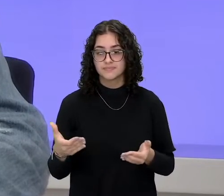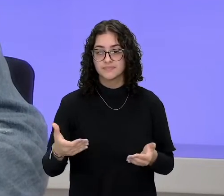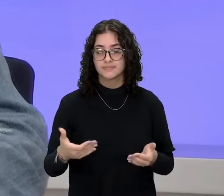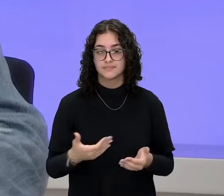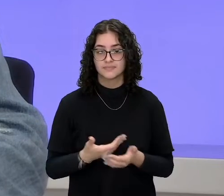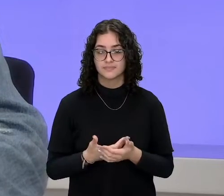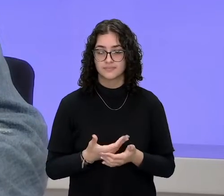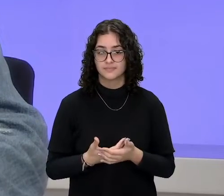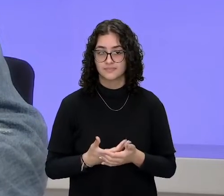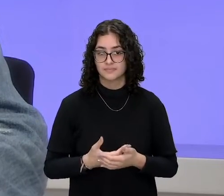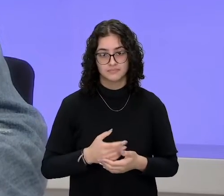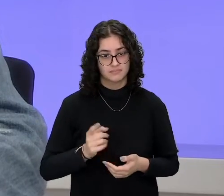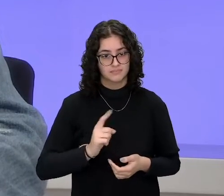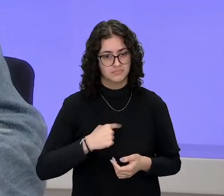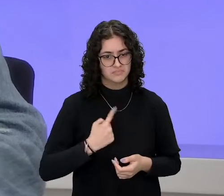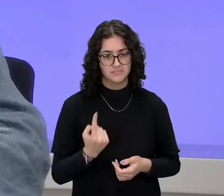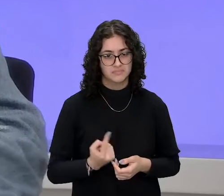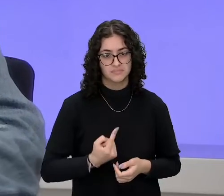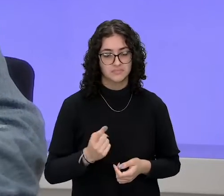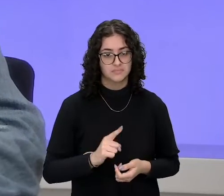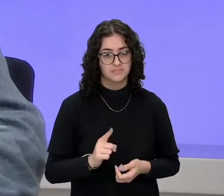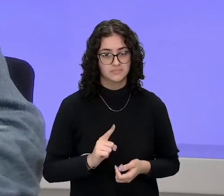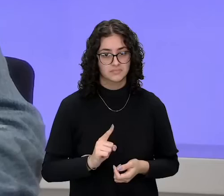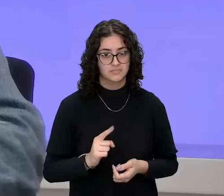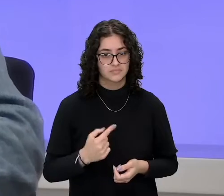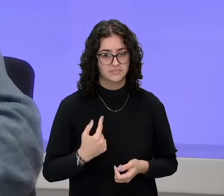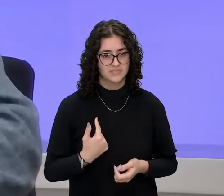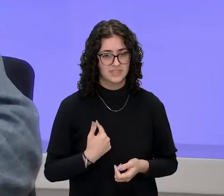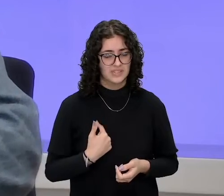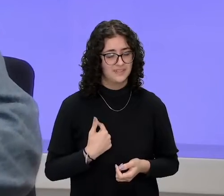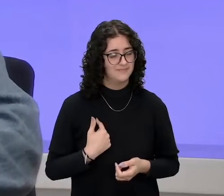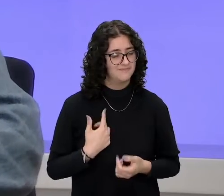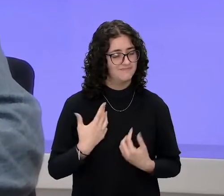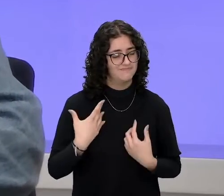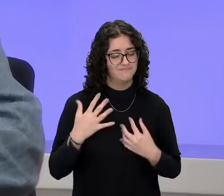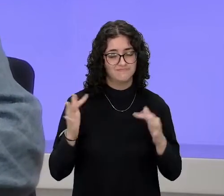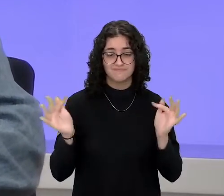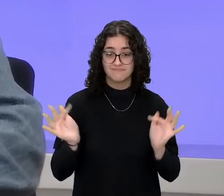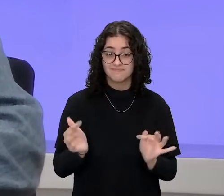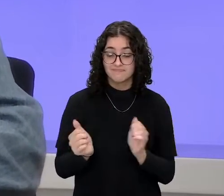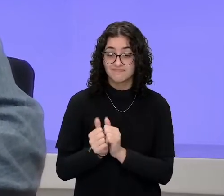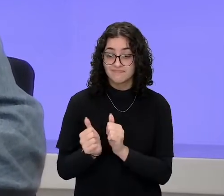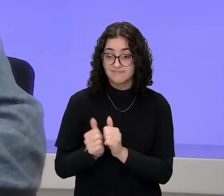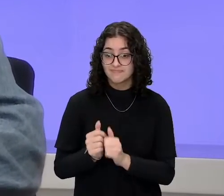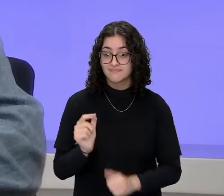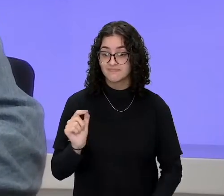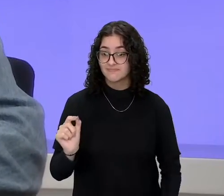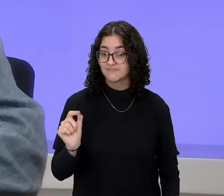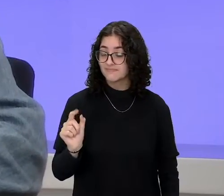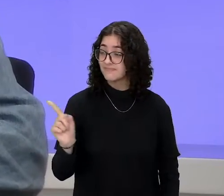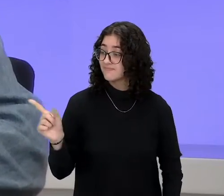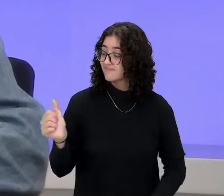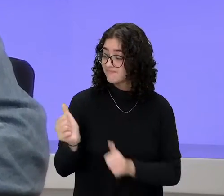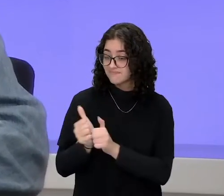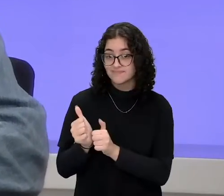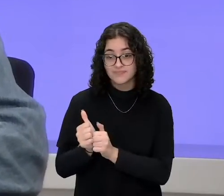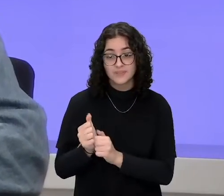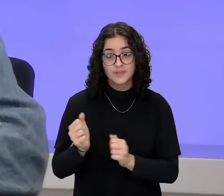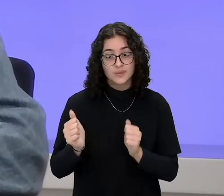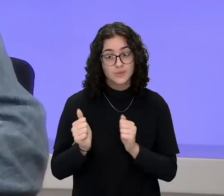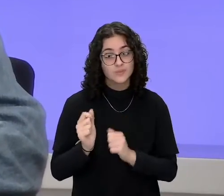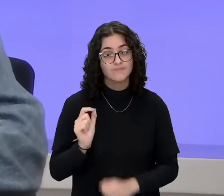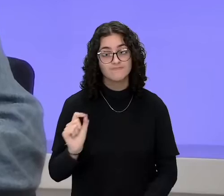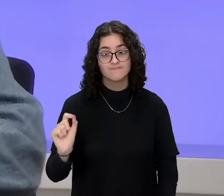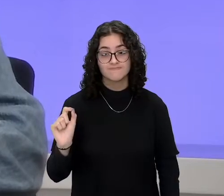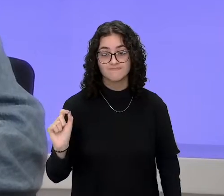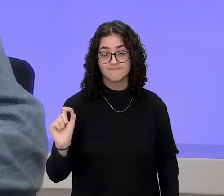aula, claro, eu não estou sozinha, estou extremamente lisonjeada por estar em tão ótima companhia, tá